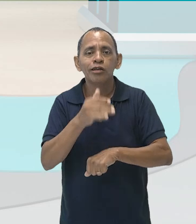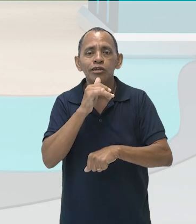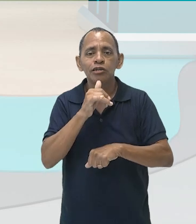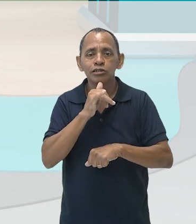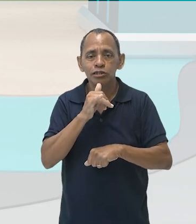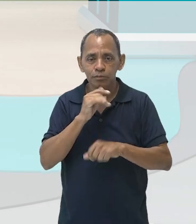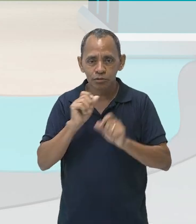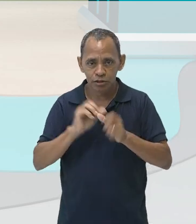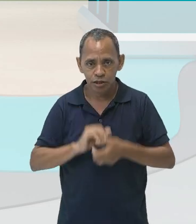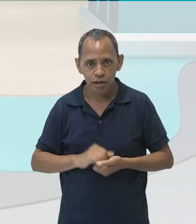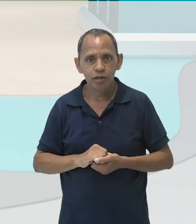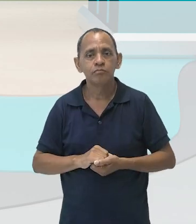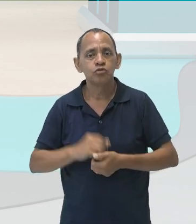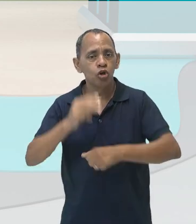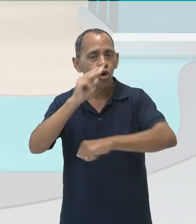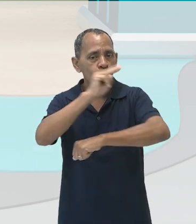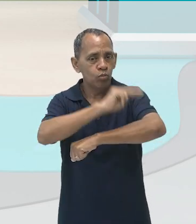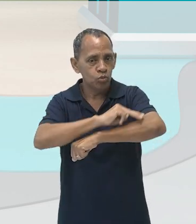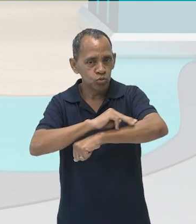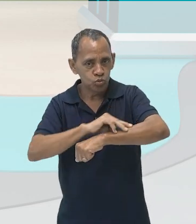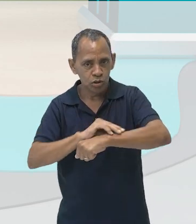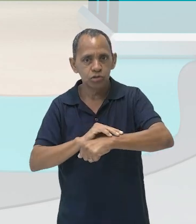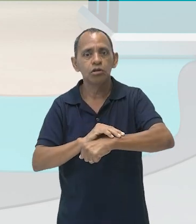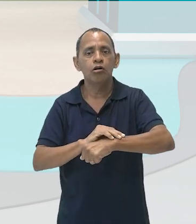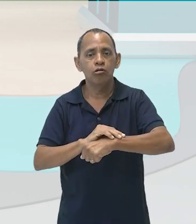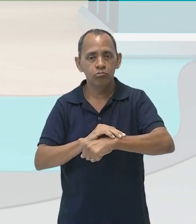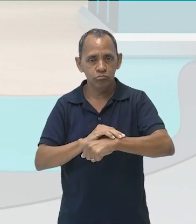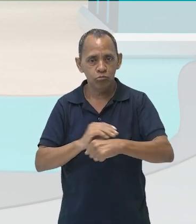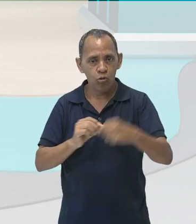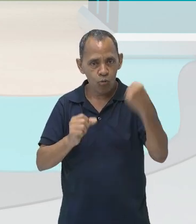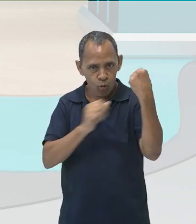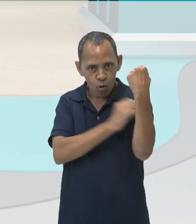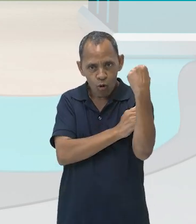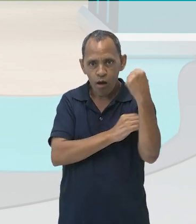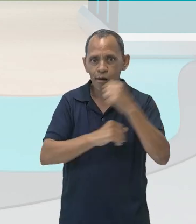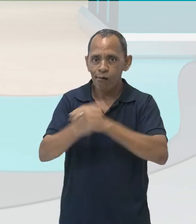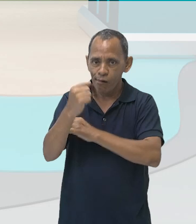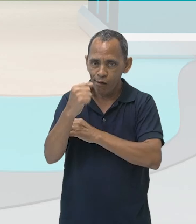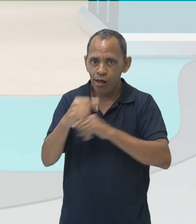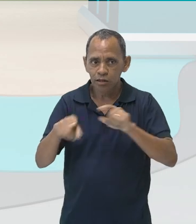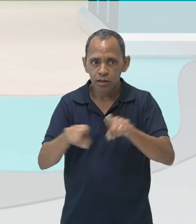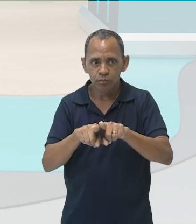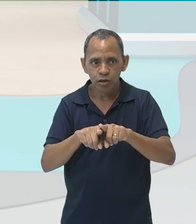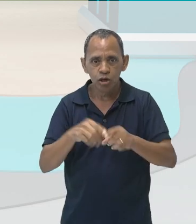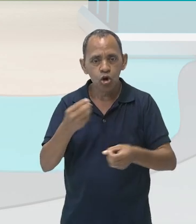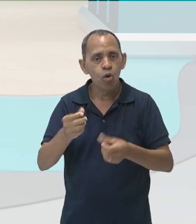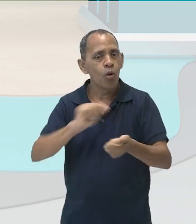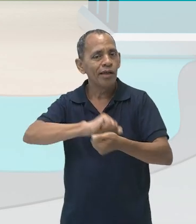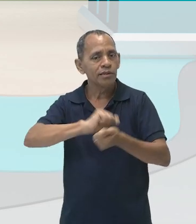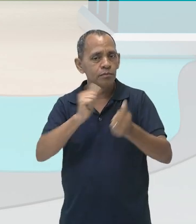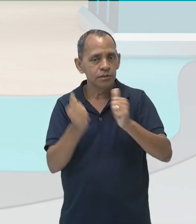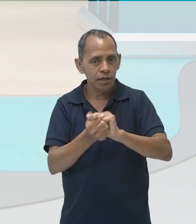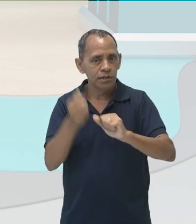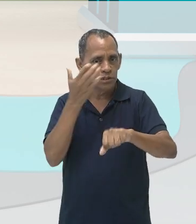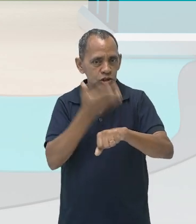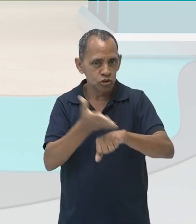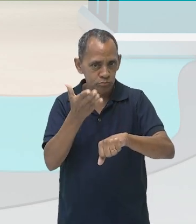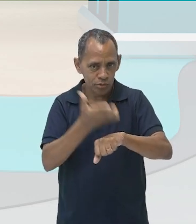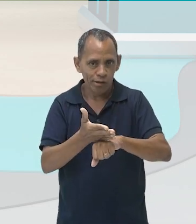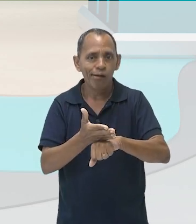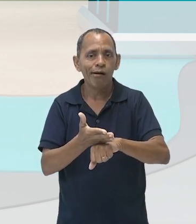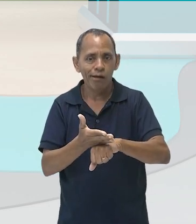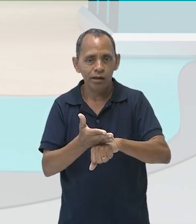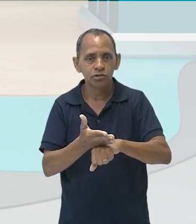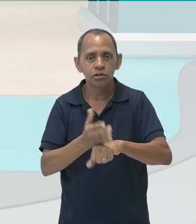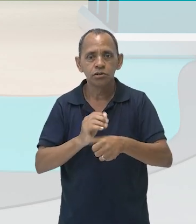vocês vão observar aqui, a ginástica localizada vai pegar exercícios da musculação e adaptar esses exercícios para essa sessão